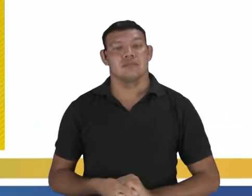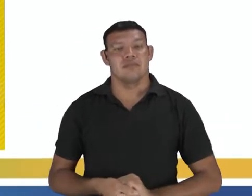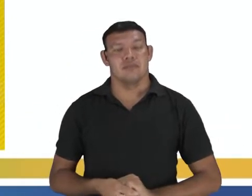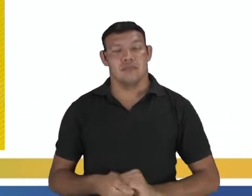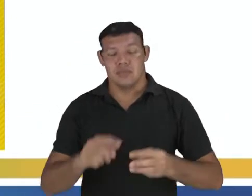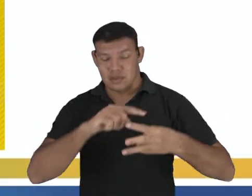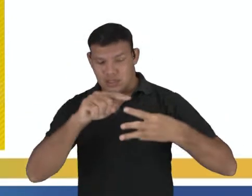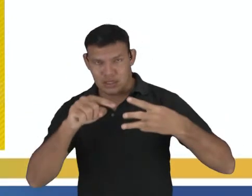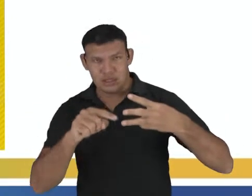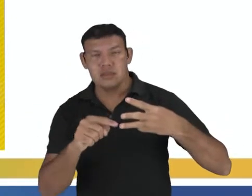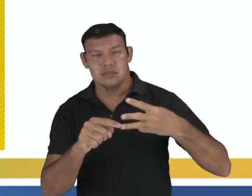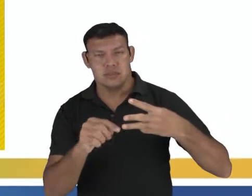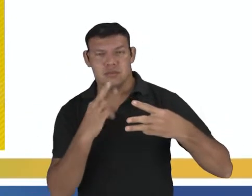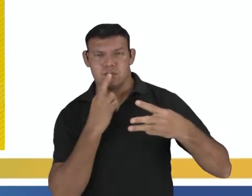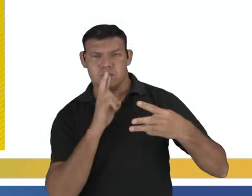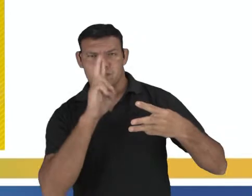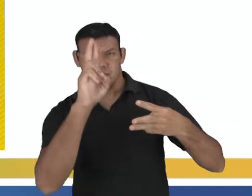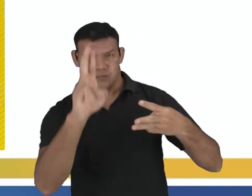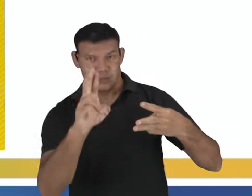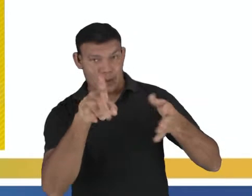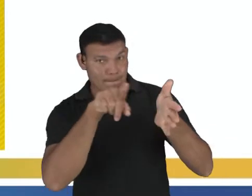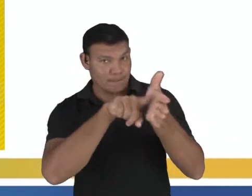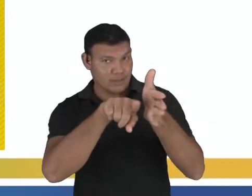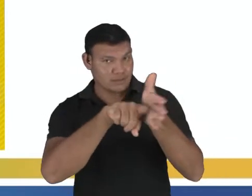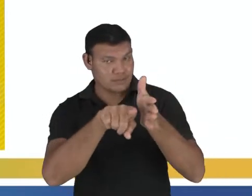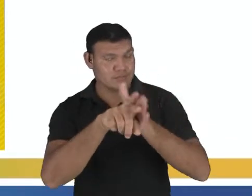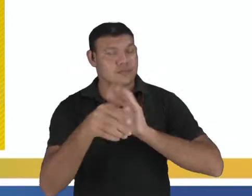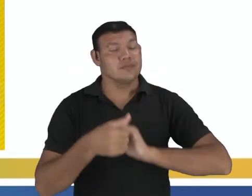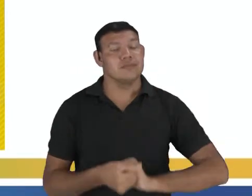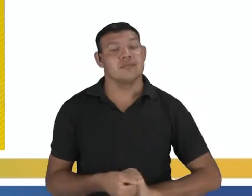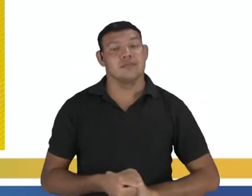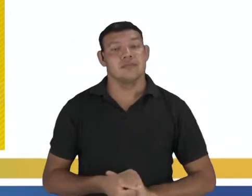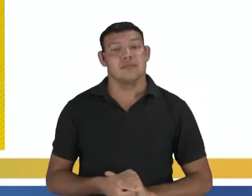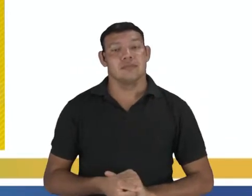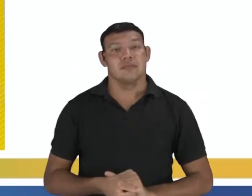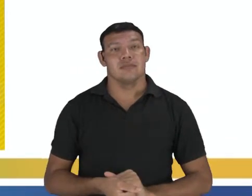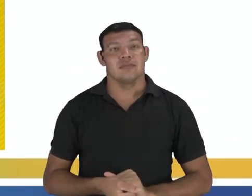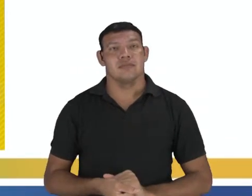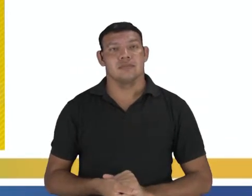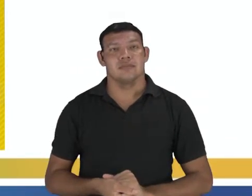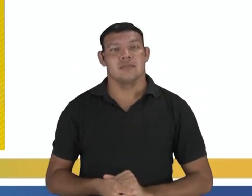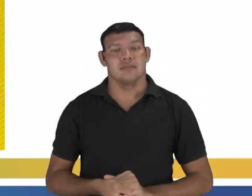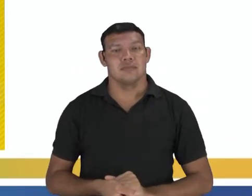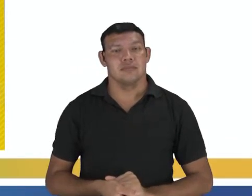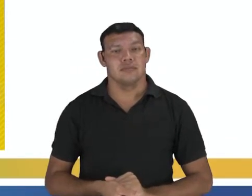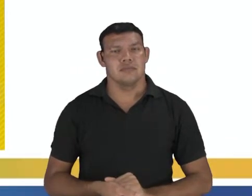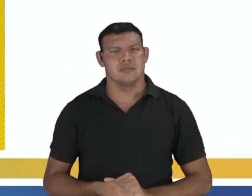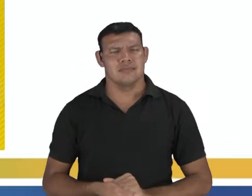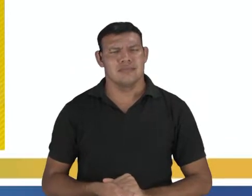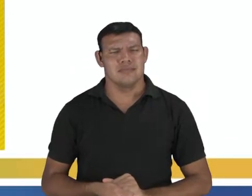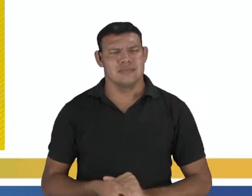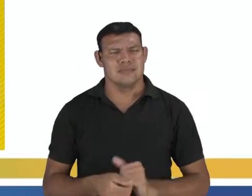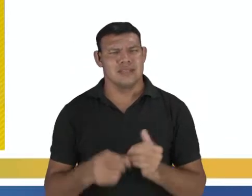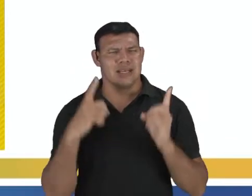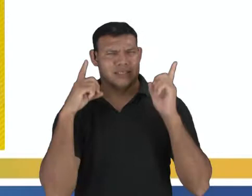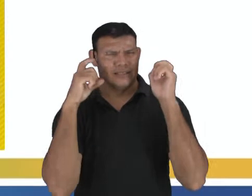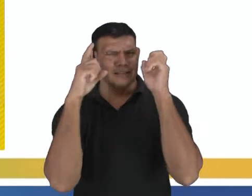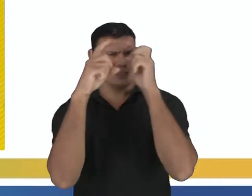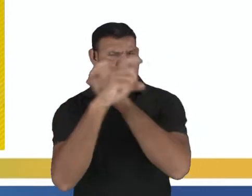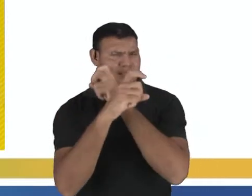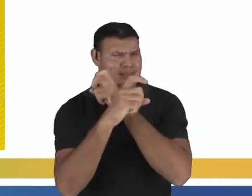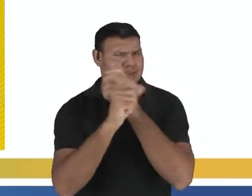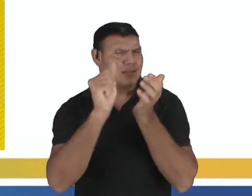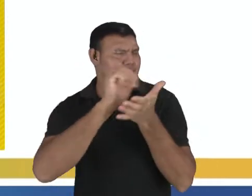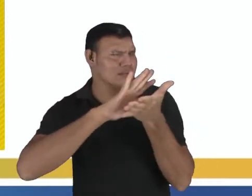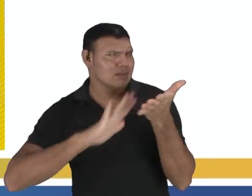todos eles, na verdade, tentam responder a uma pergunta. A primeira pergunta é a seguinte: empacou em um exercício? E aí,